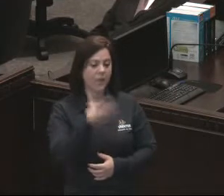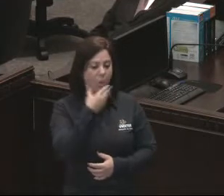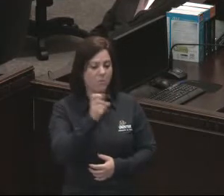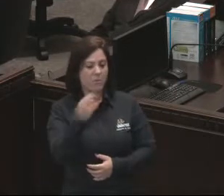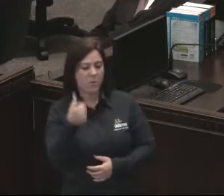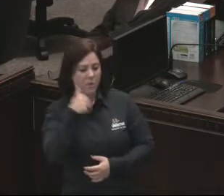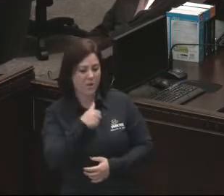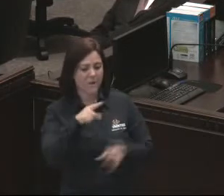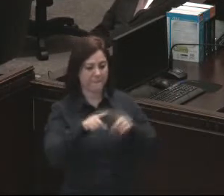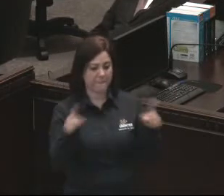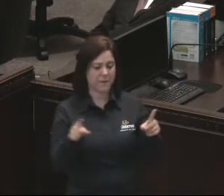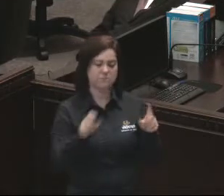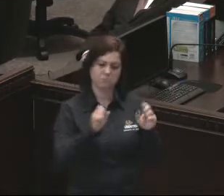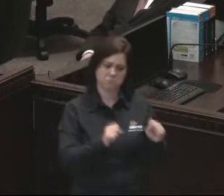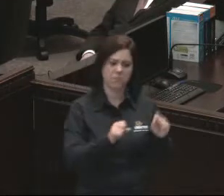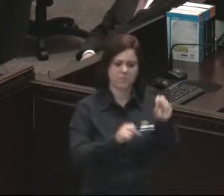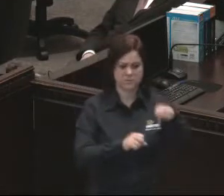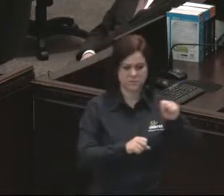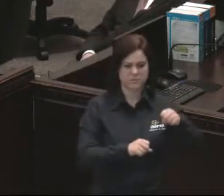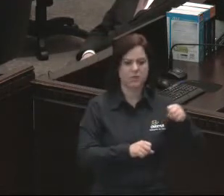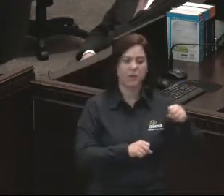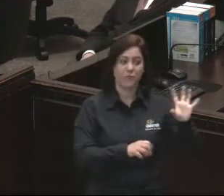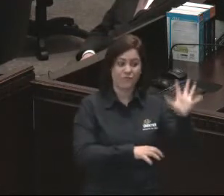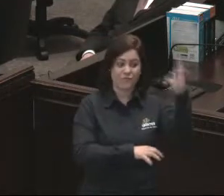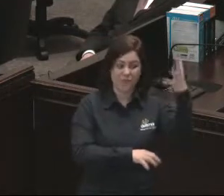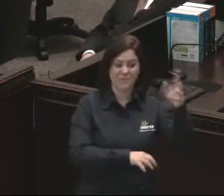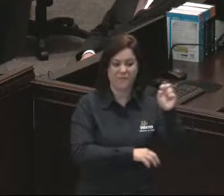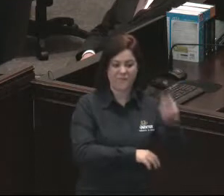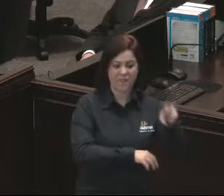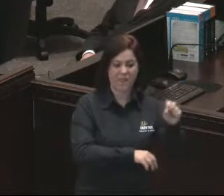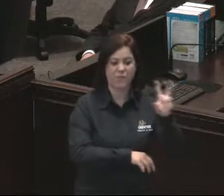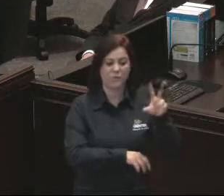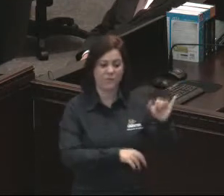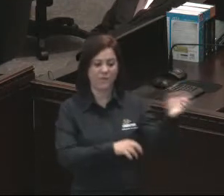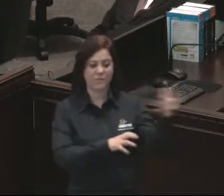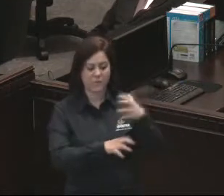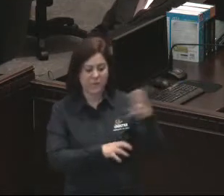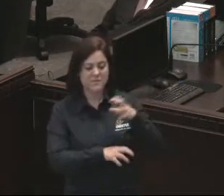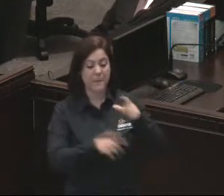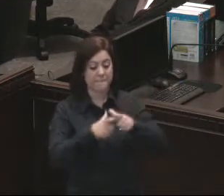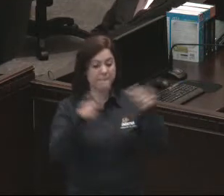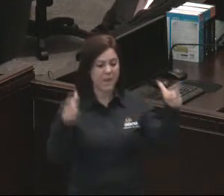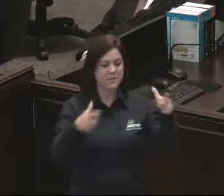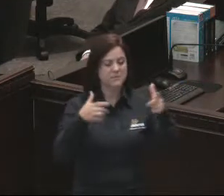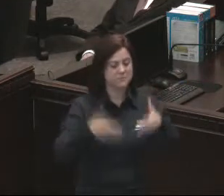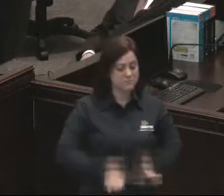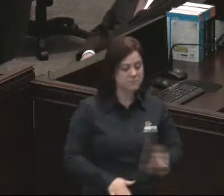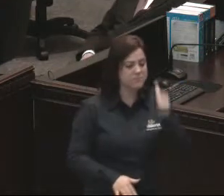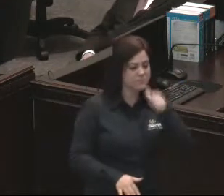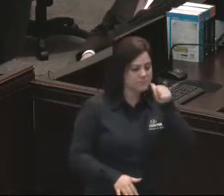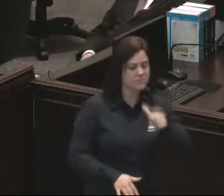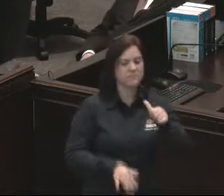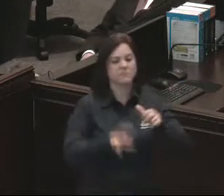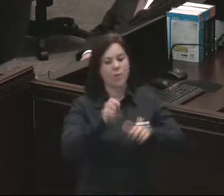maior nascimento de meninas ou de meninos ou de machos ou de fêmeas, porque esses são hormônios. Mas